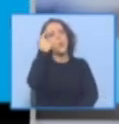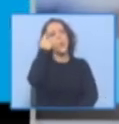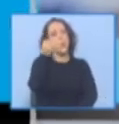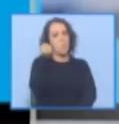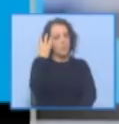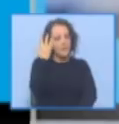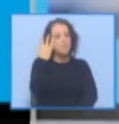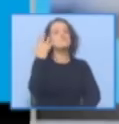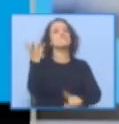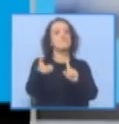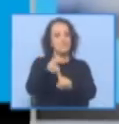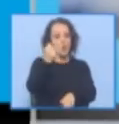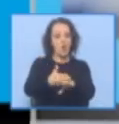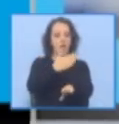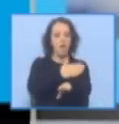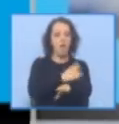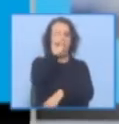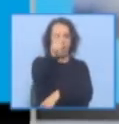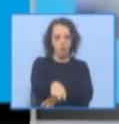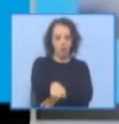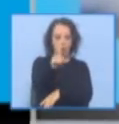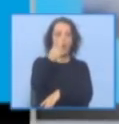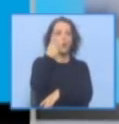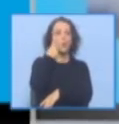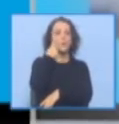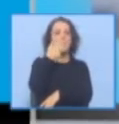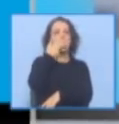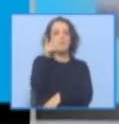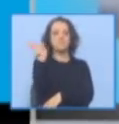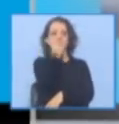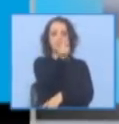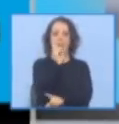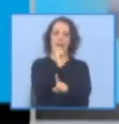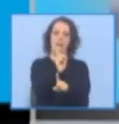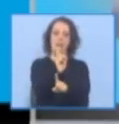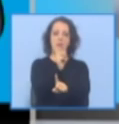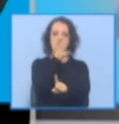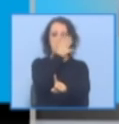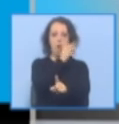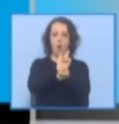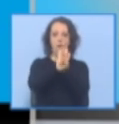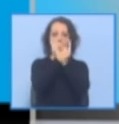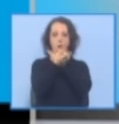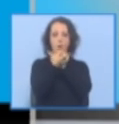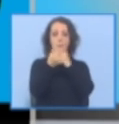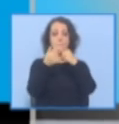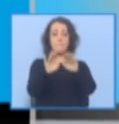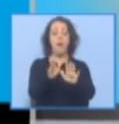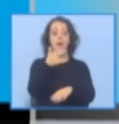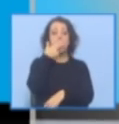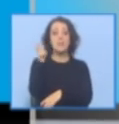ultrapassaremos aquilo que eu chamo o conhecimento do outro através de estereótipos. Mas os estereótipos são sempre